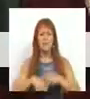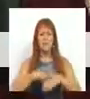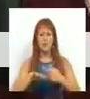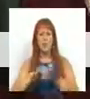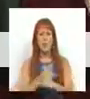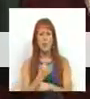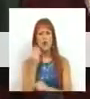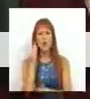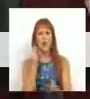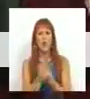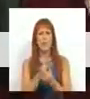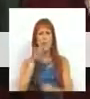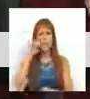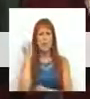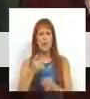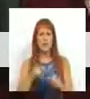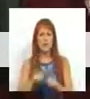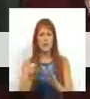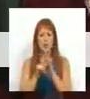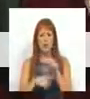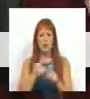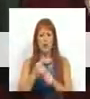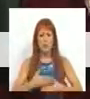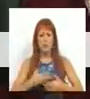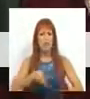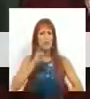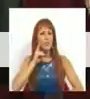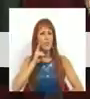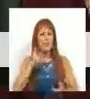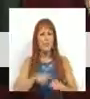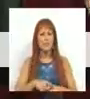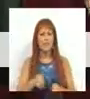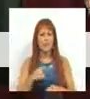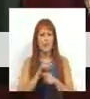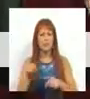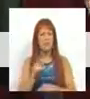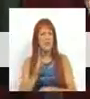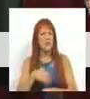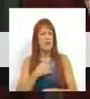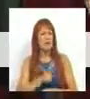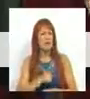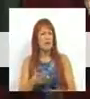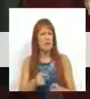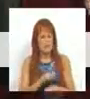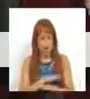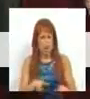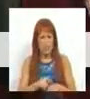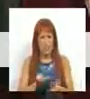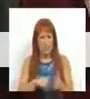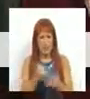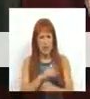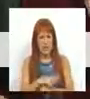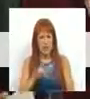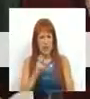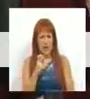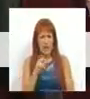entre outros, o processo de revisão do Estatuto Pessoal Dirigente. Duas linhas. O que é que isto quer dizer? Vão acabar de vez com